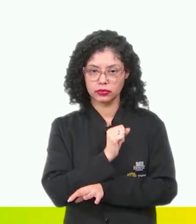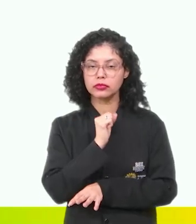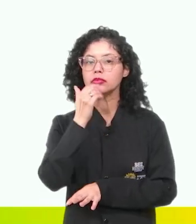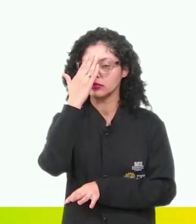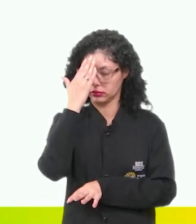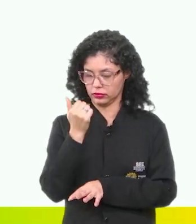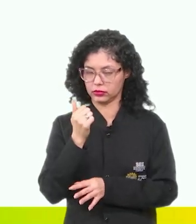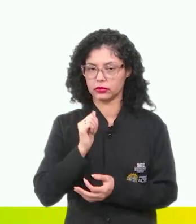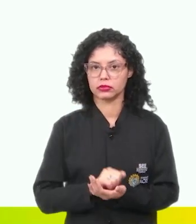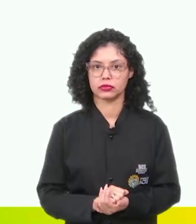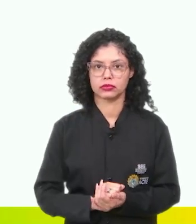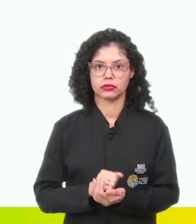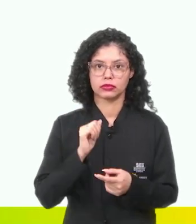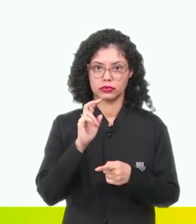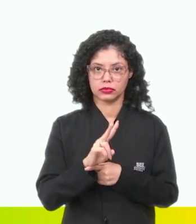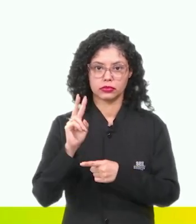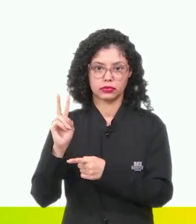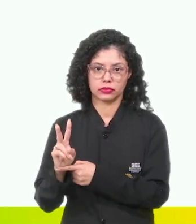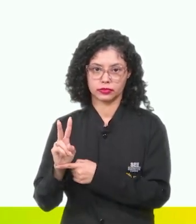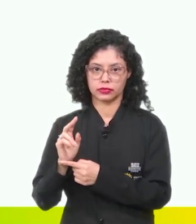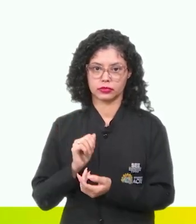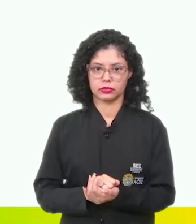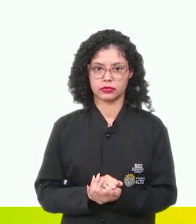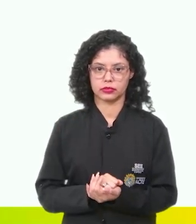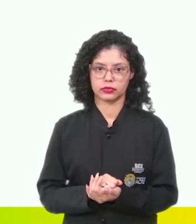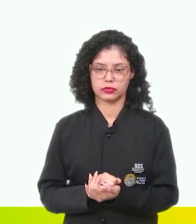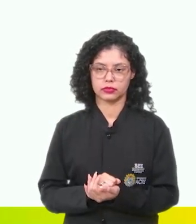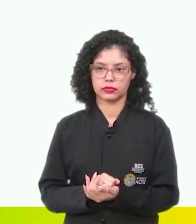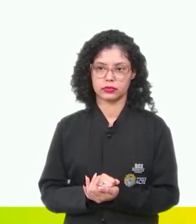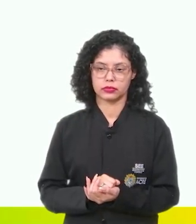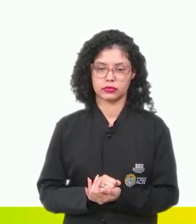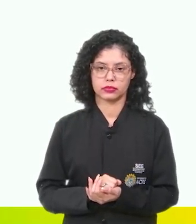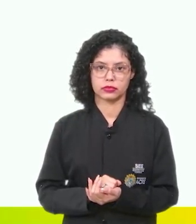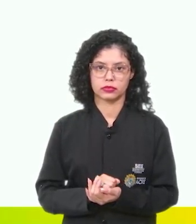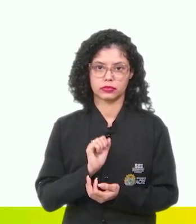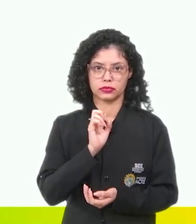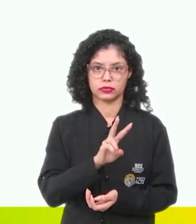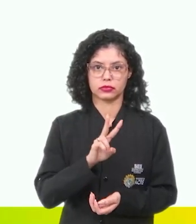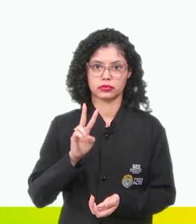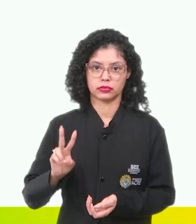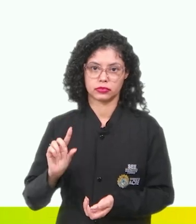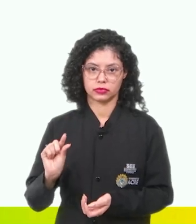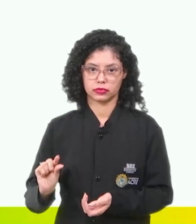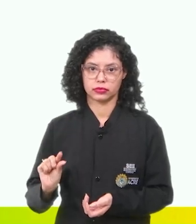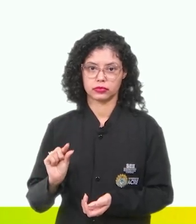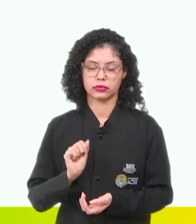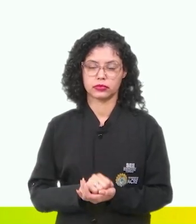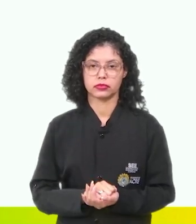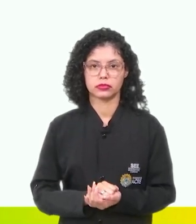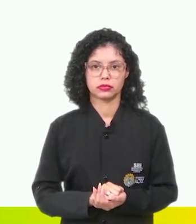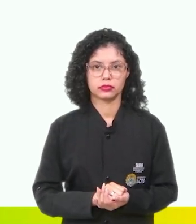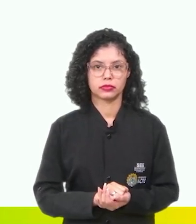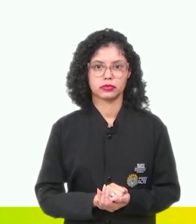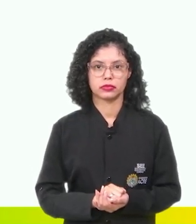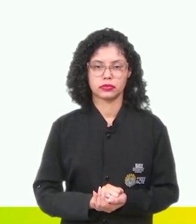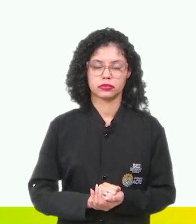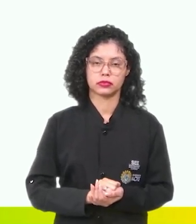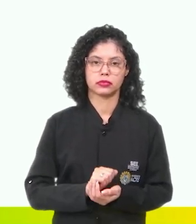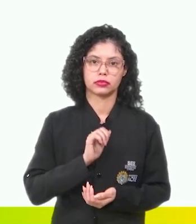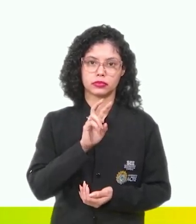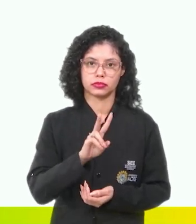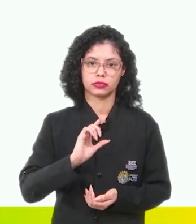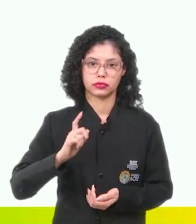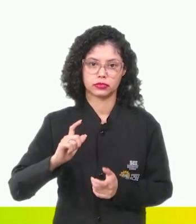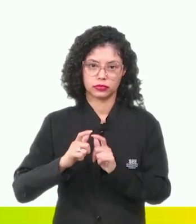sabe. Vzão, Vzão. Vzão, Vzinho. Vzão, Vzinho.